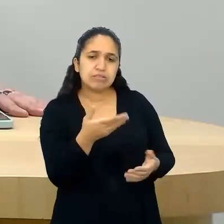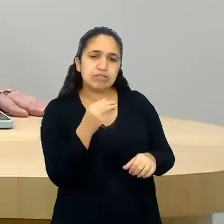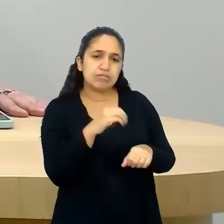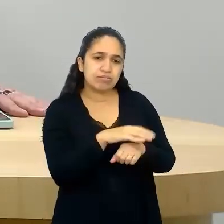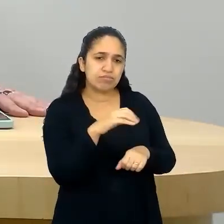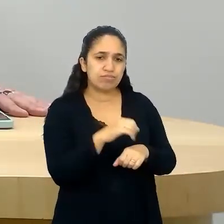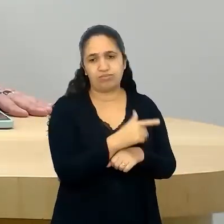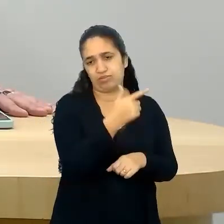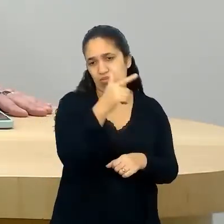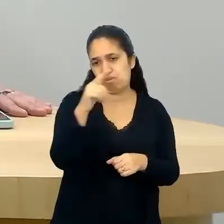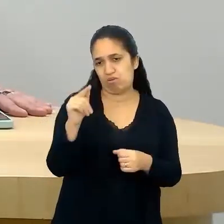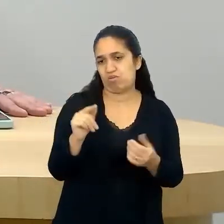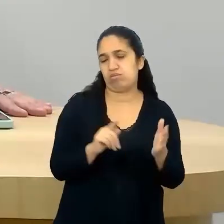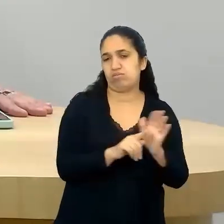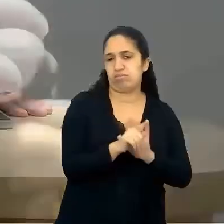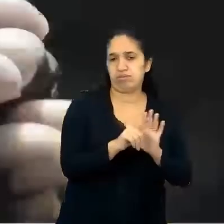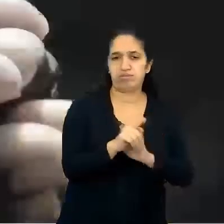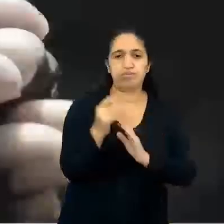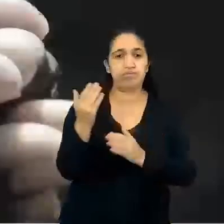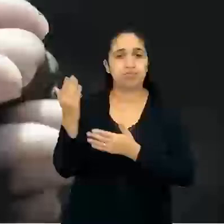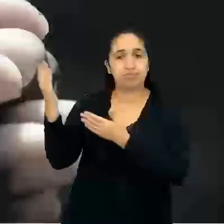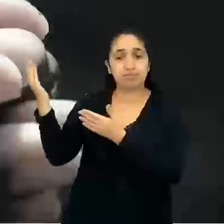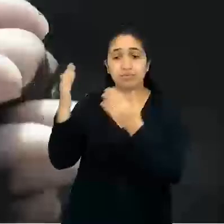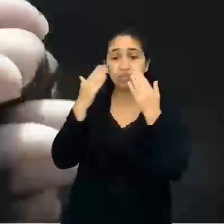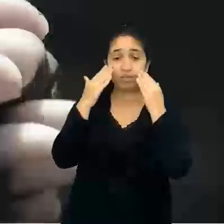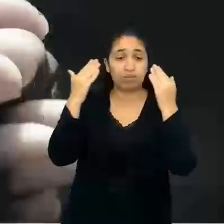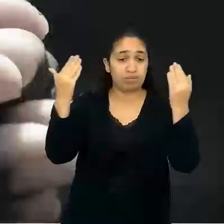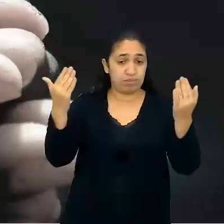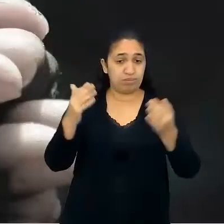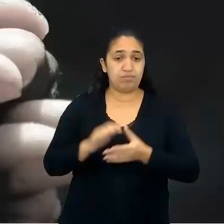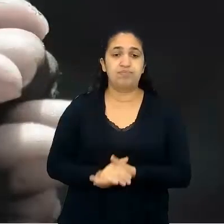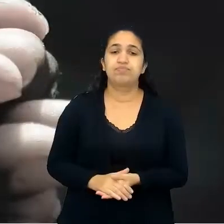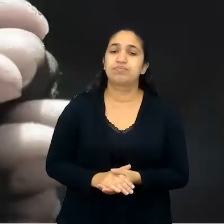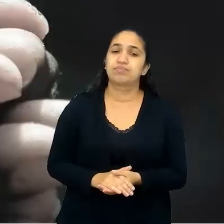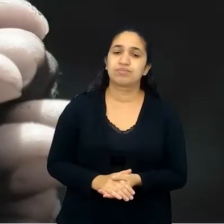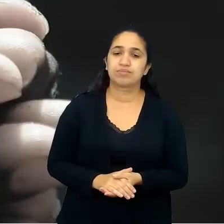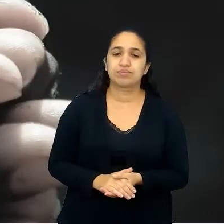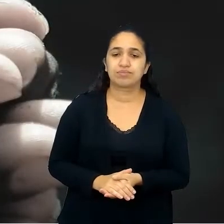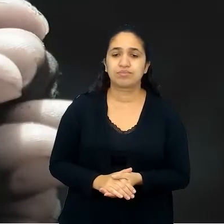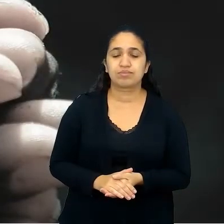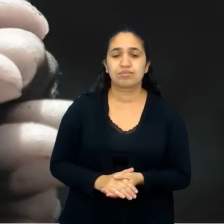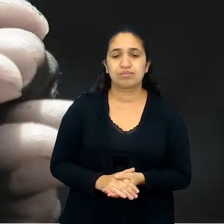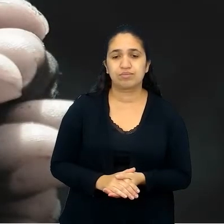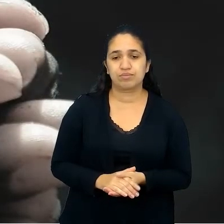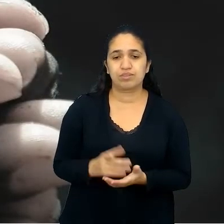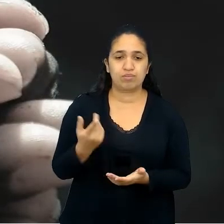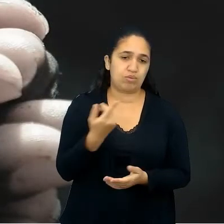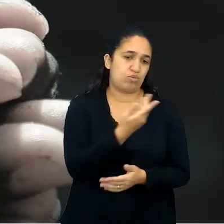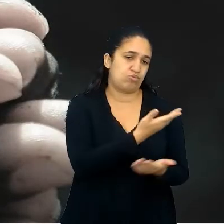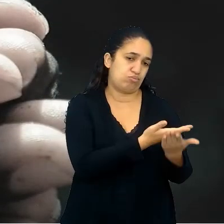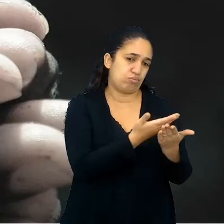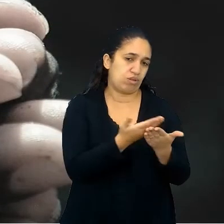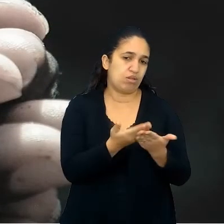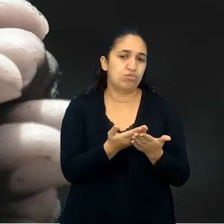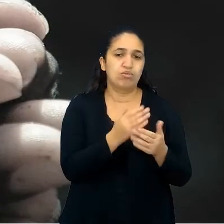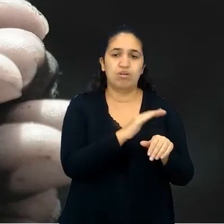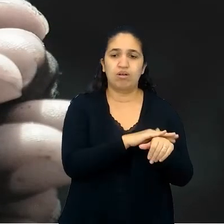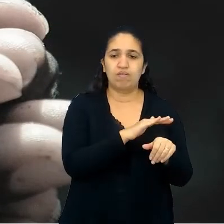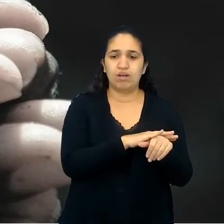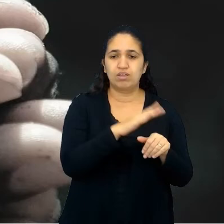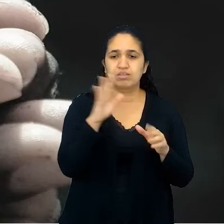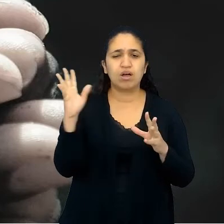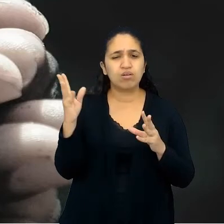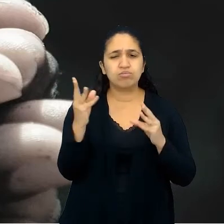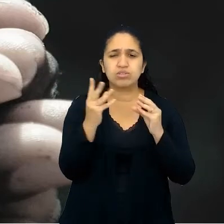outras perguntas. E aí tem a apresentação, né, vocês podem apresentar, né, em seguida, né, os estudantes deverão realizar